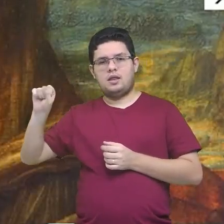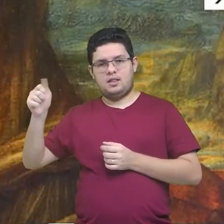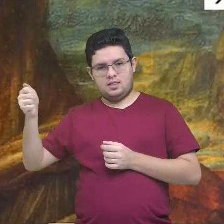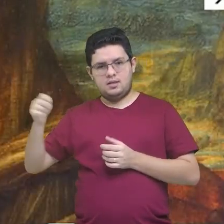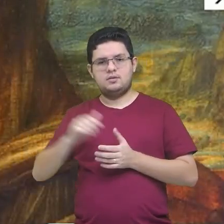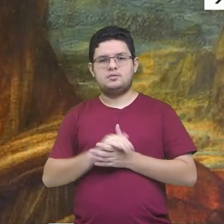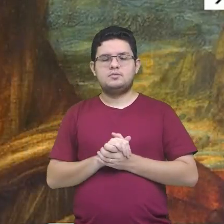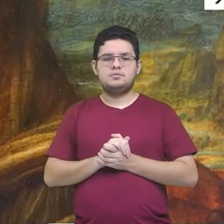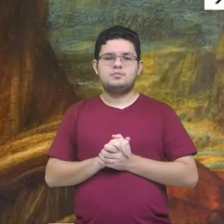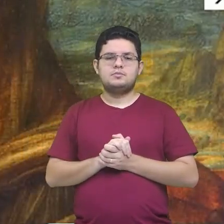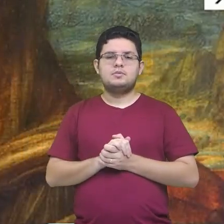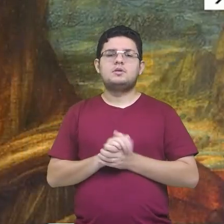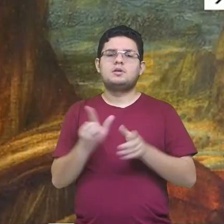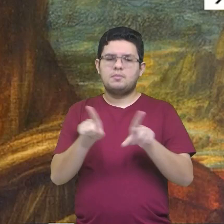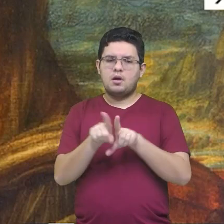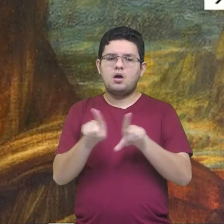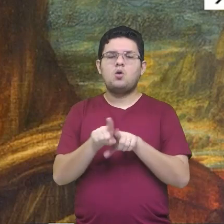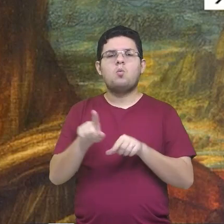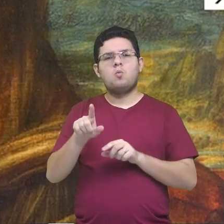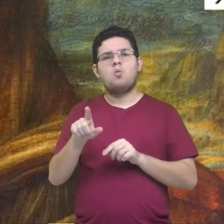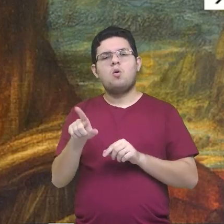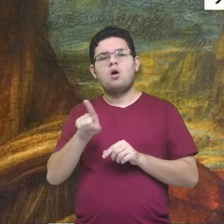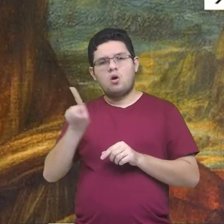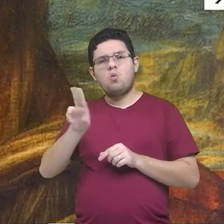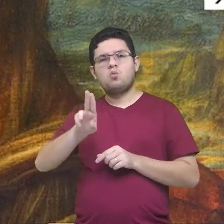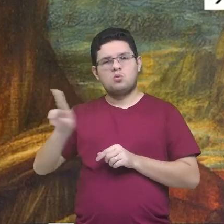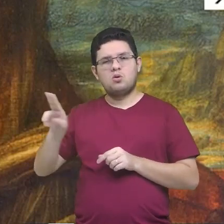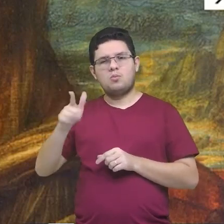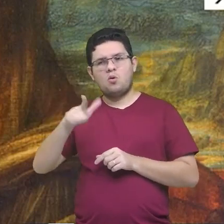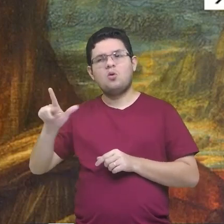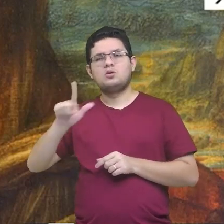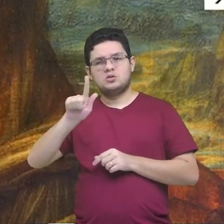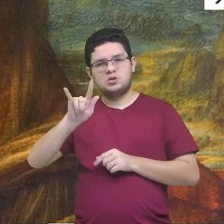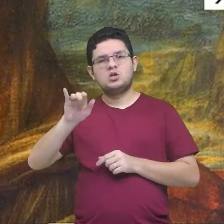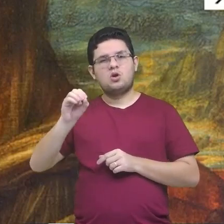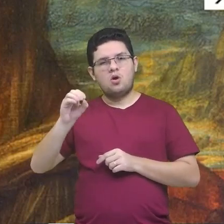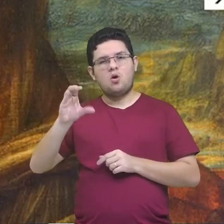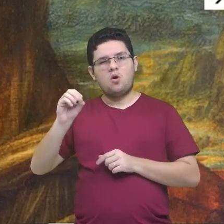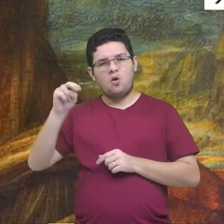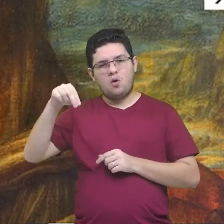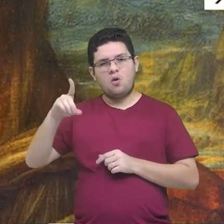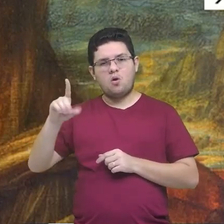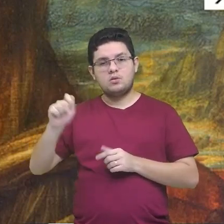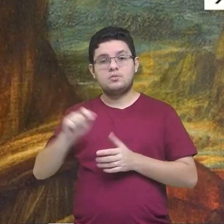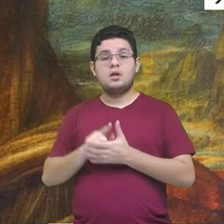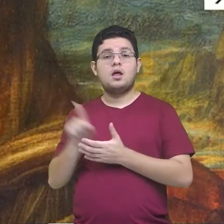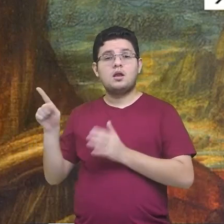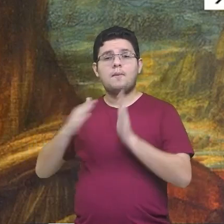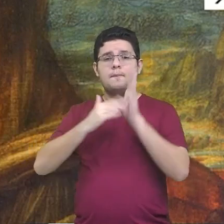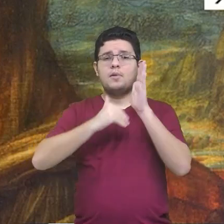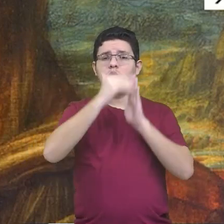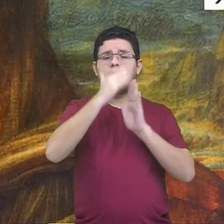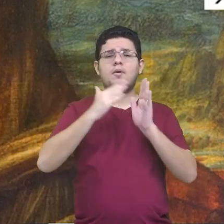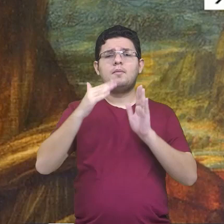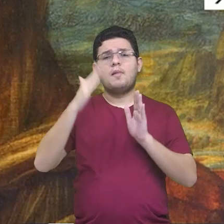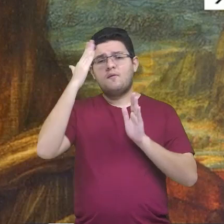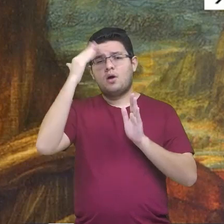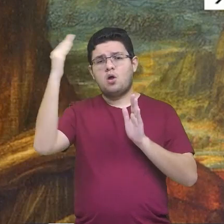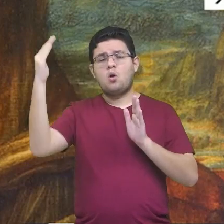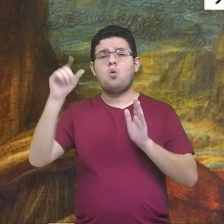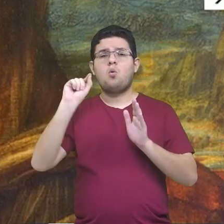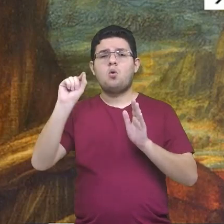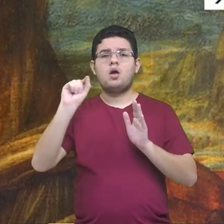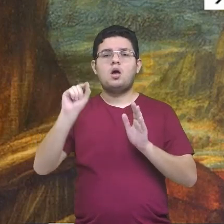como Gioconda. E ela é uma pintura de Leonardo da Vinci, talvez a mais famosa, não é? E tem esse sorriso aí